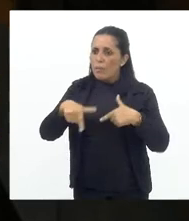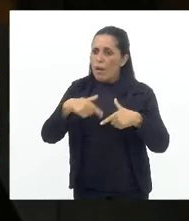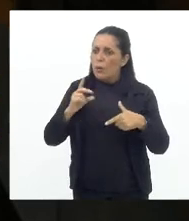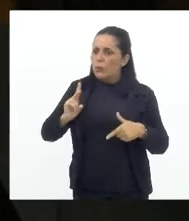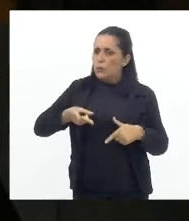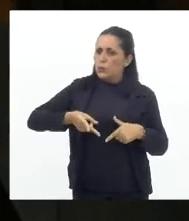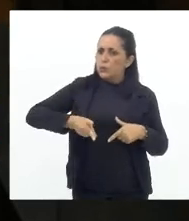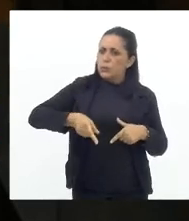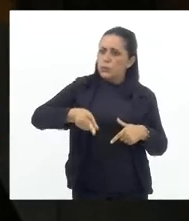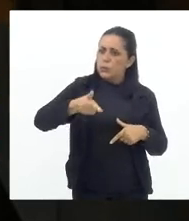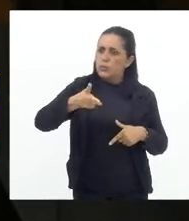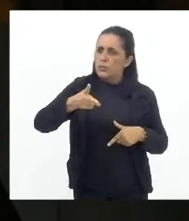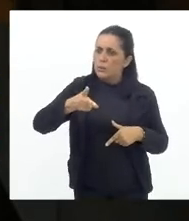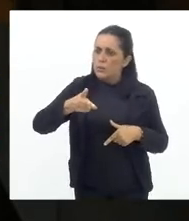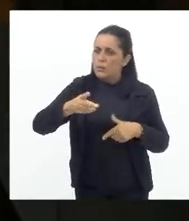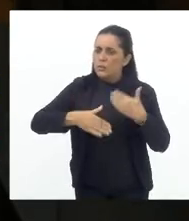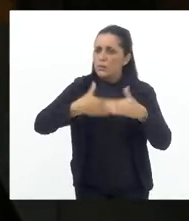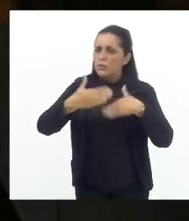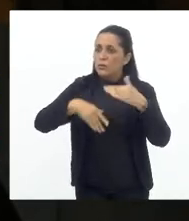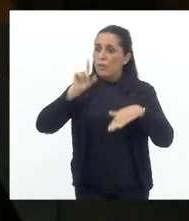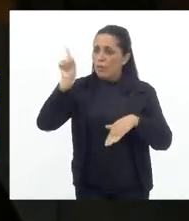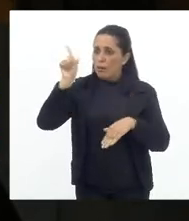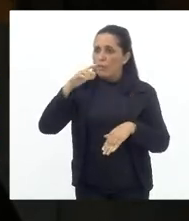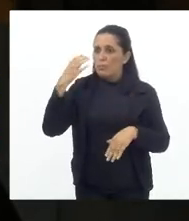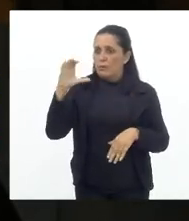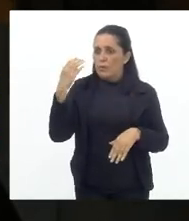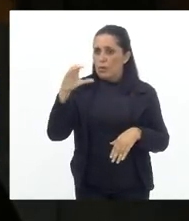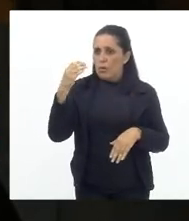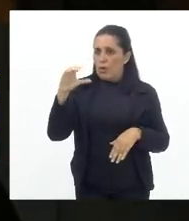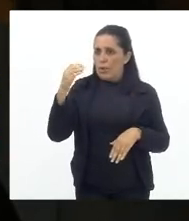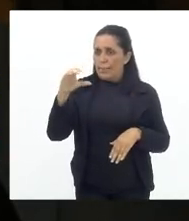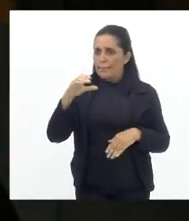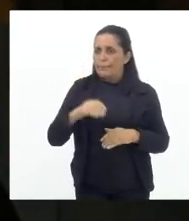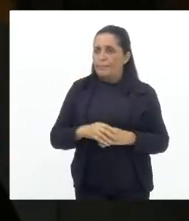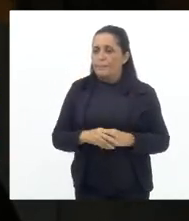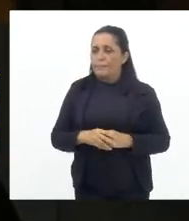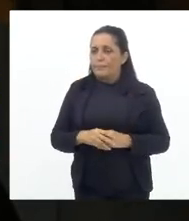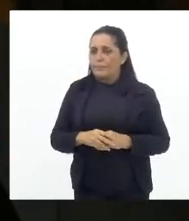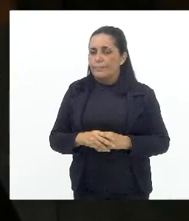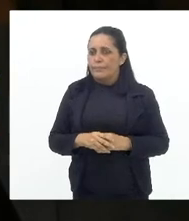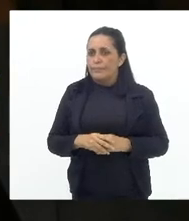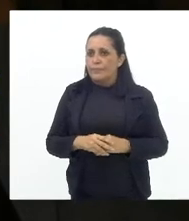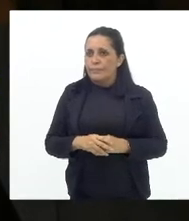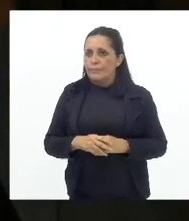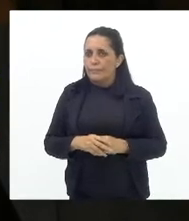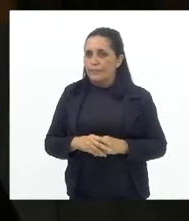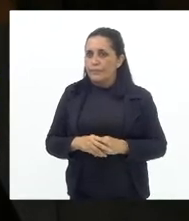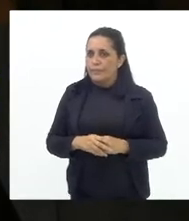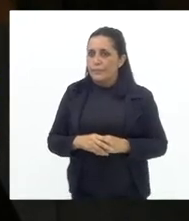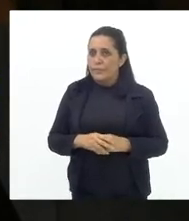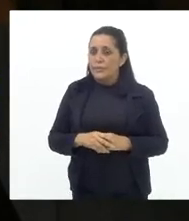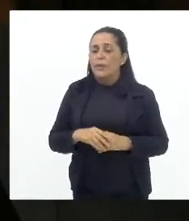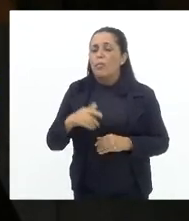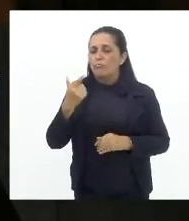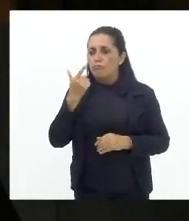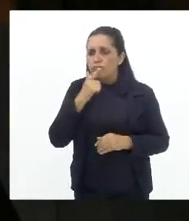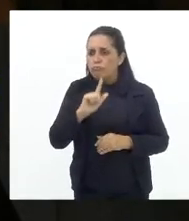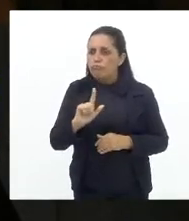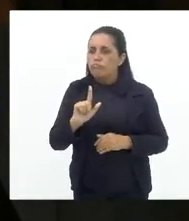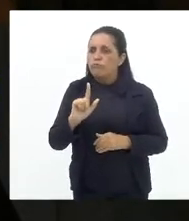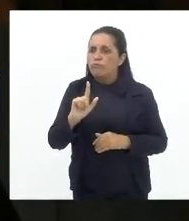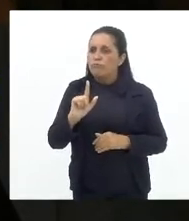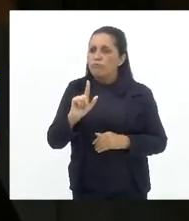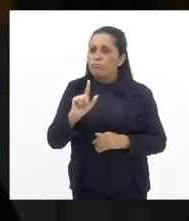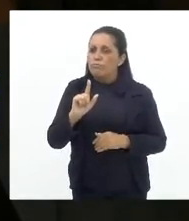continuado que vem sendo desenvolvido ali no município de Niterói que apostou e vem